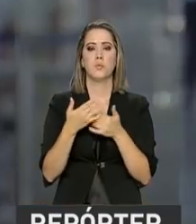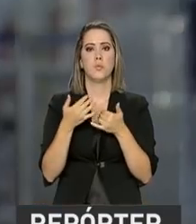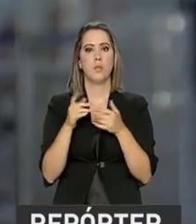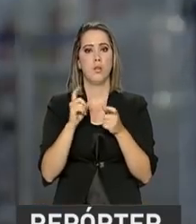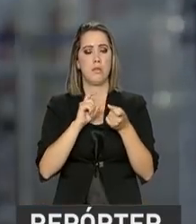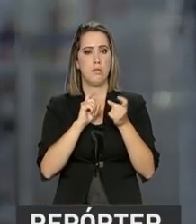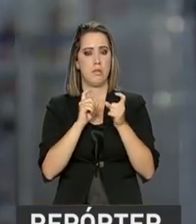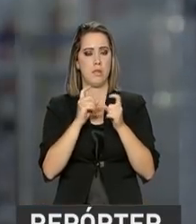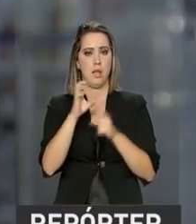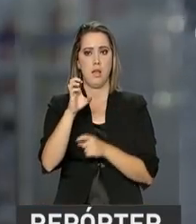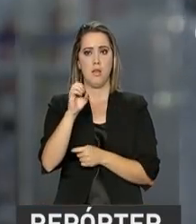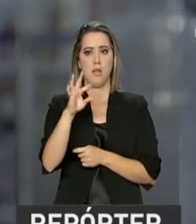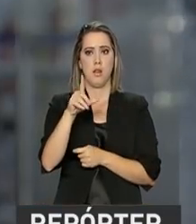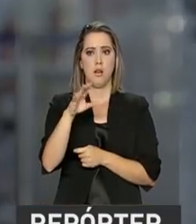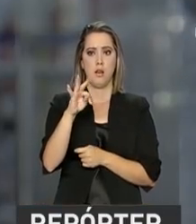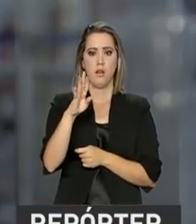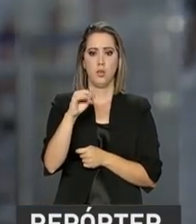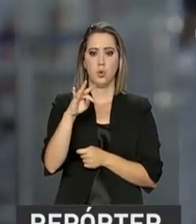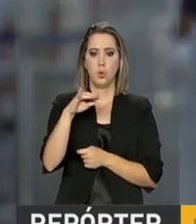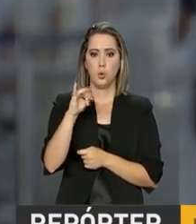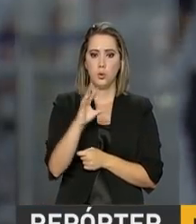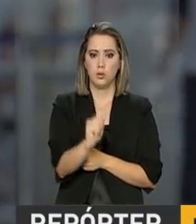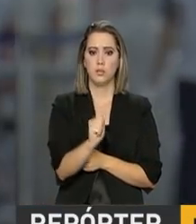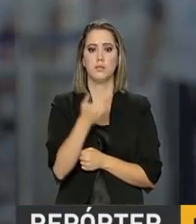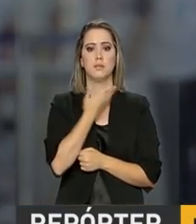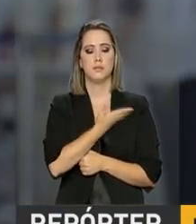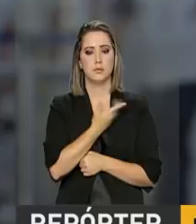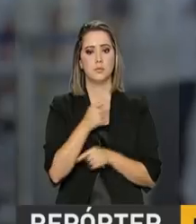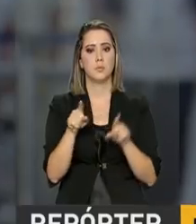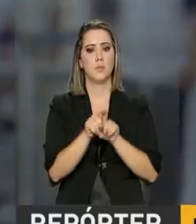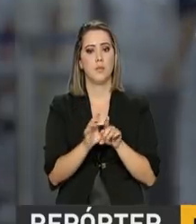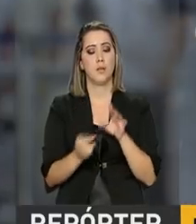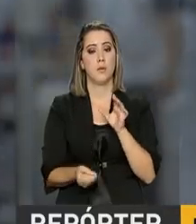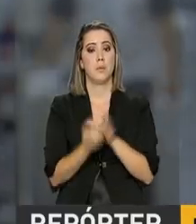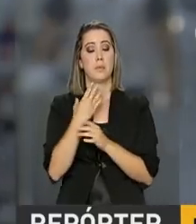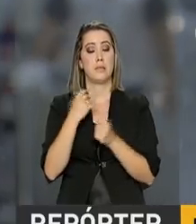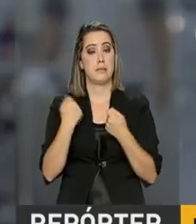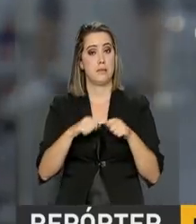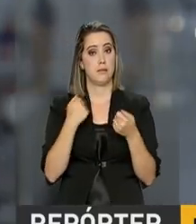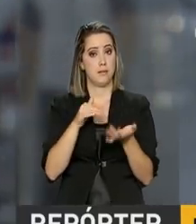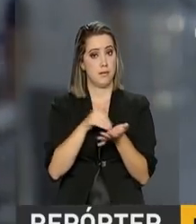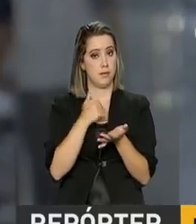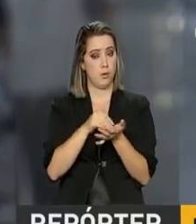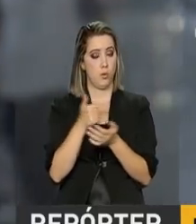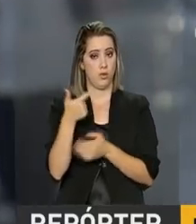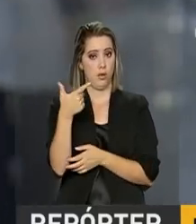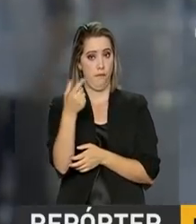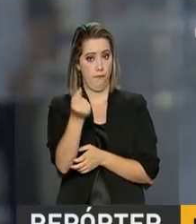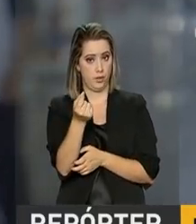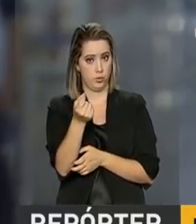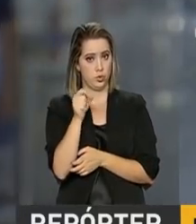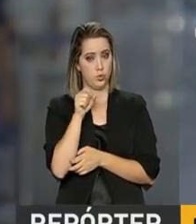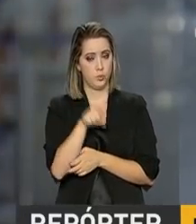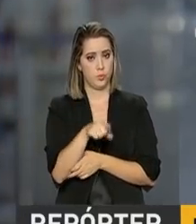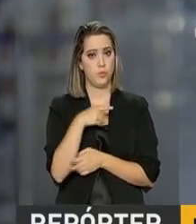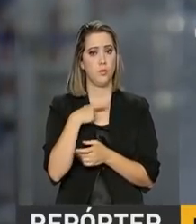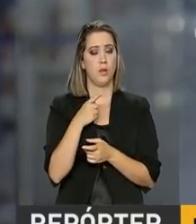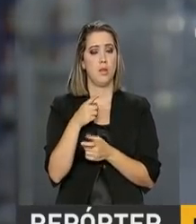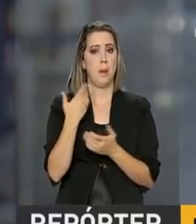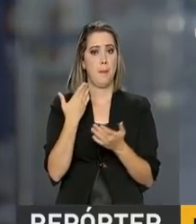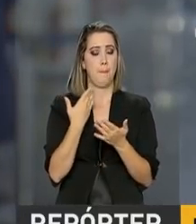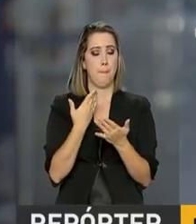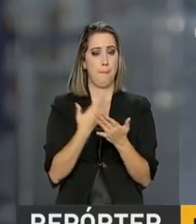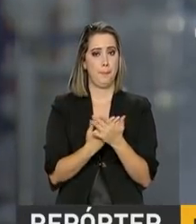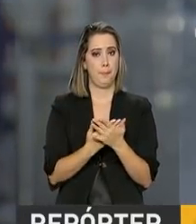eletrônica. As inscrições para a Olimpíada Brasileira de Robótica devem ser feitas até o próximo dia 20. Na modalidade